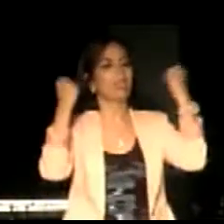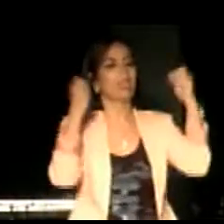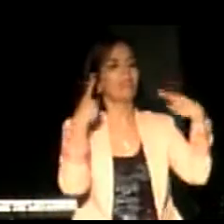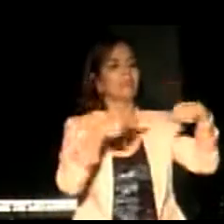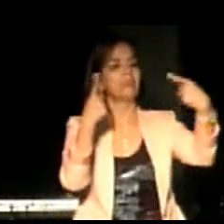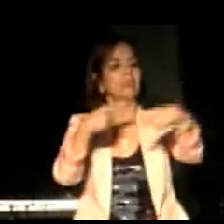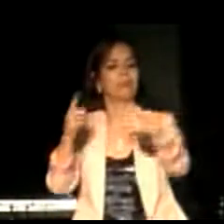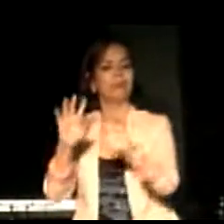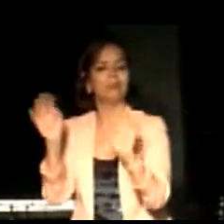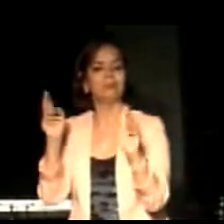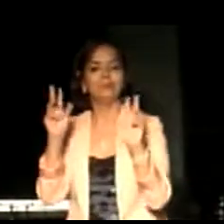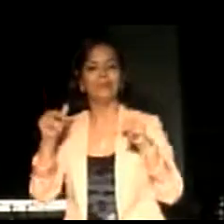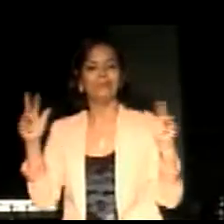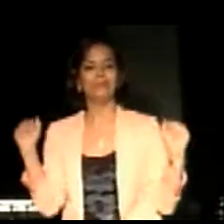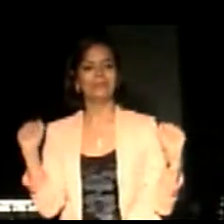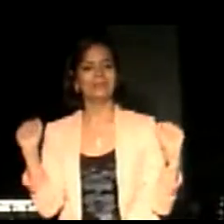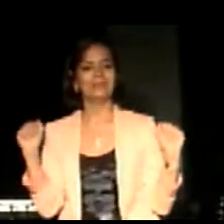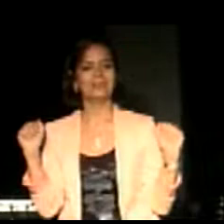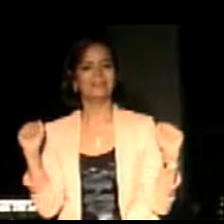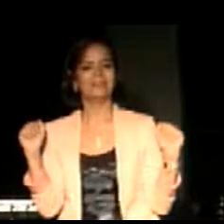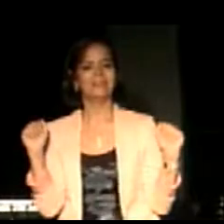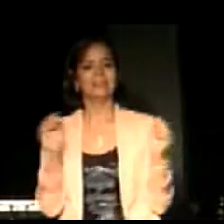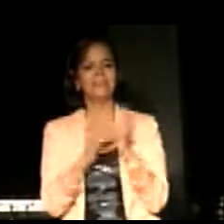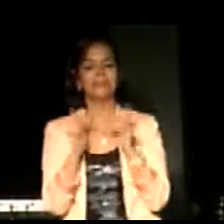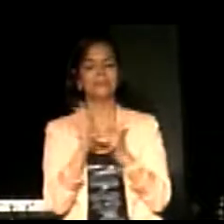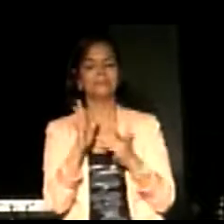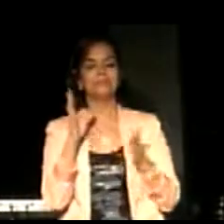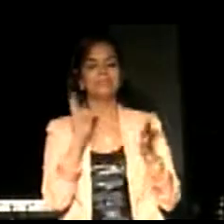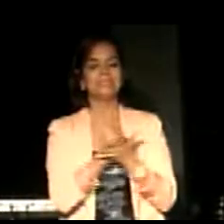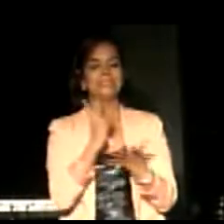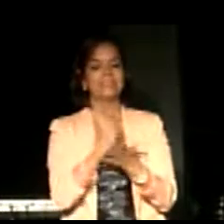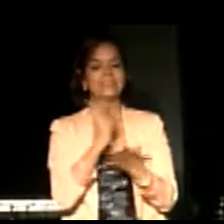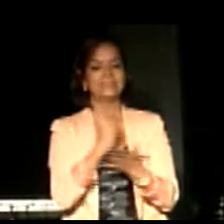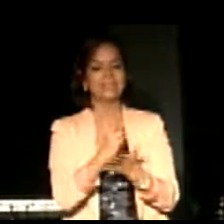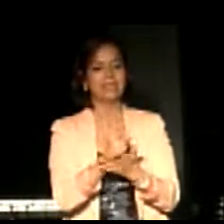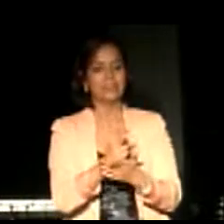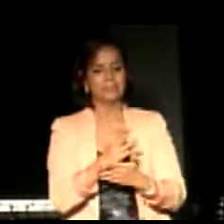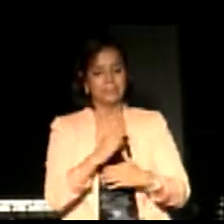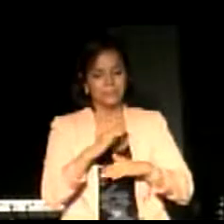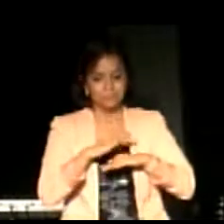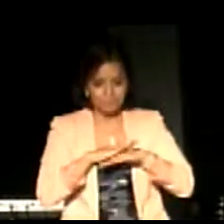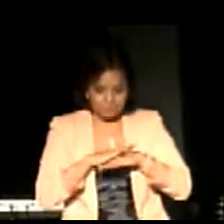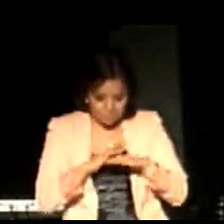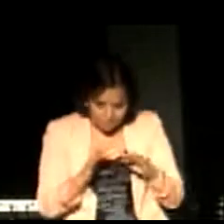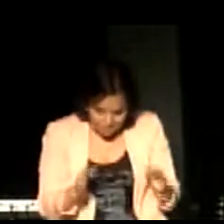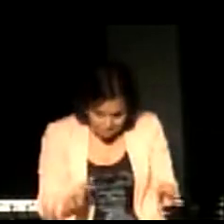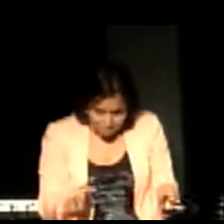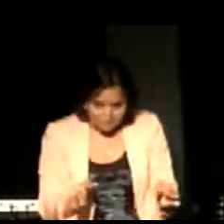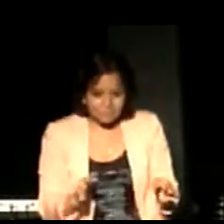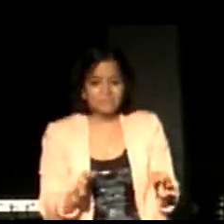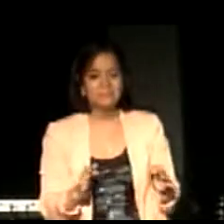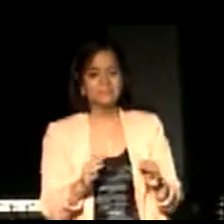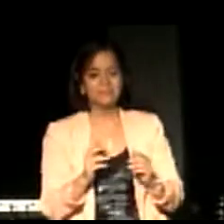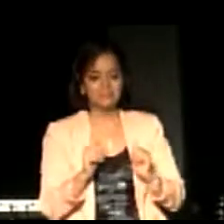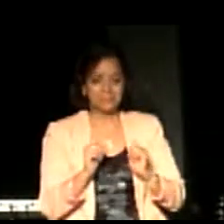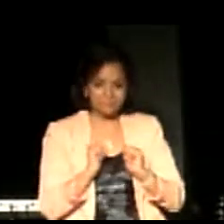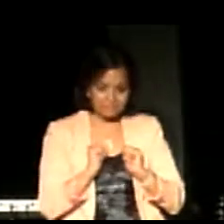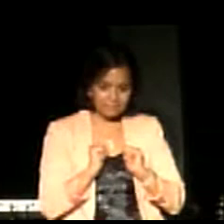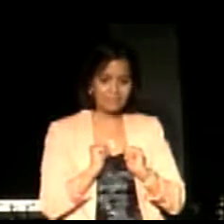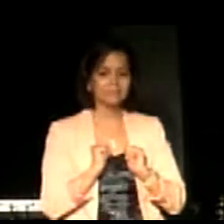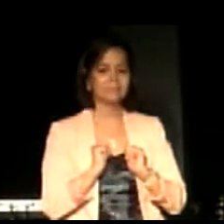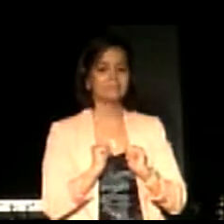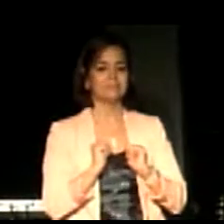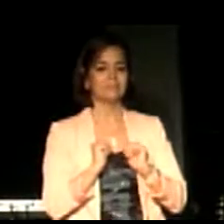inesquecível, lá na classe dos adolescentes, ministrando ceia. Houve todo um trabalho de mostrar como era a Páscoa judaica e a Páscoa